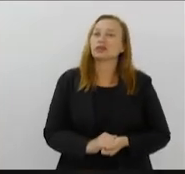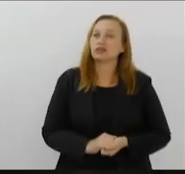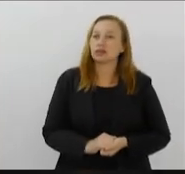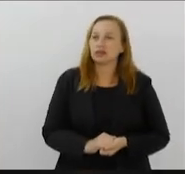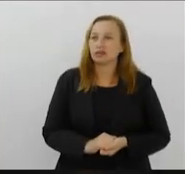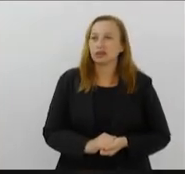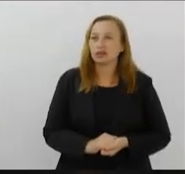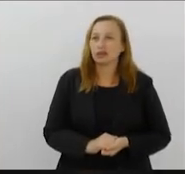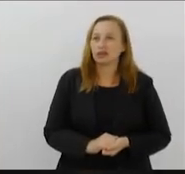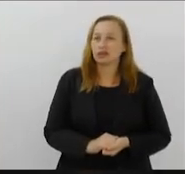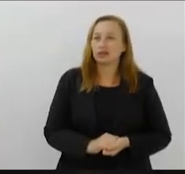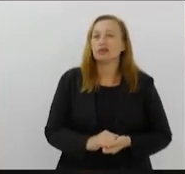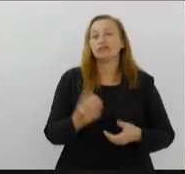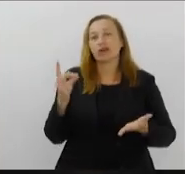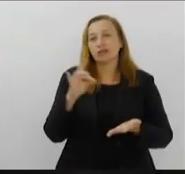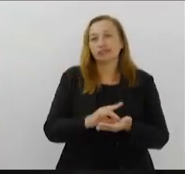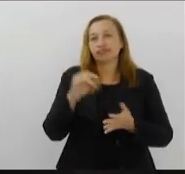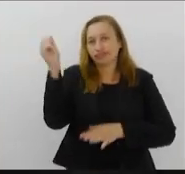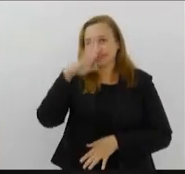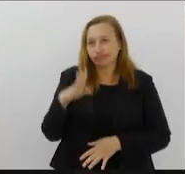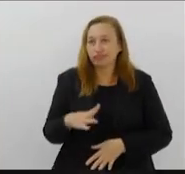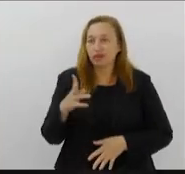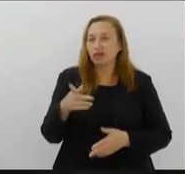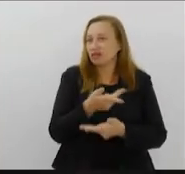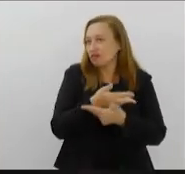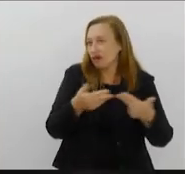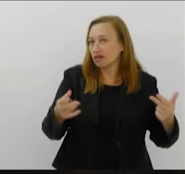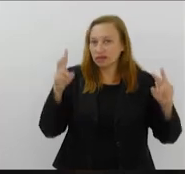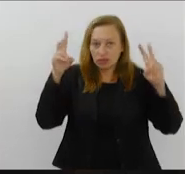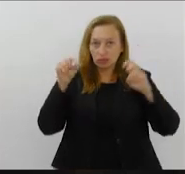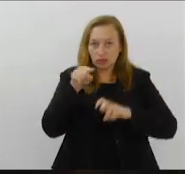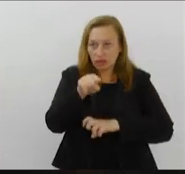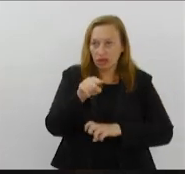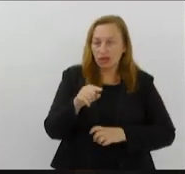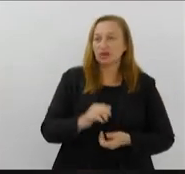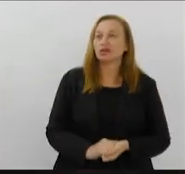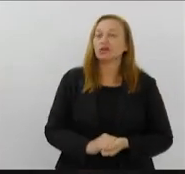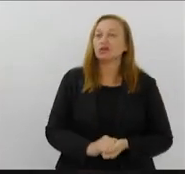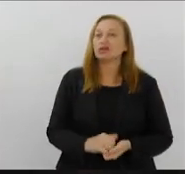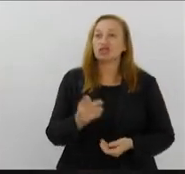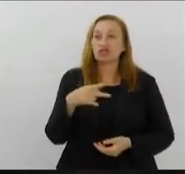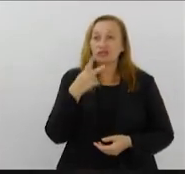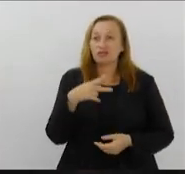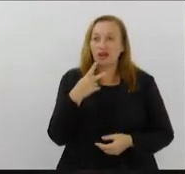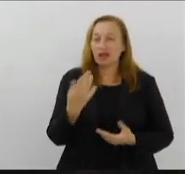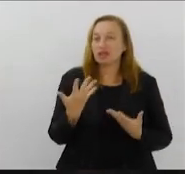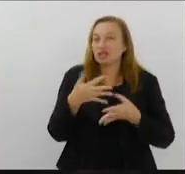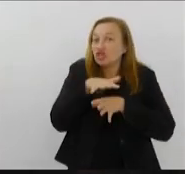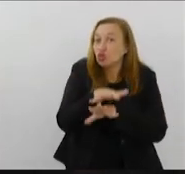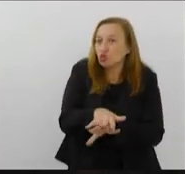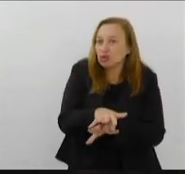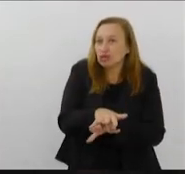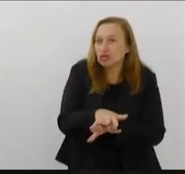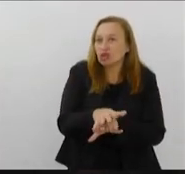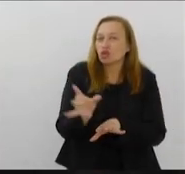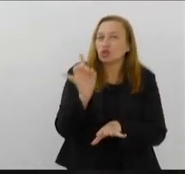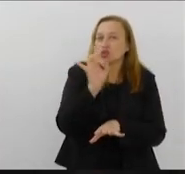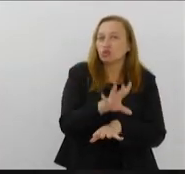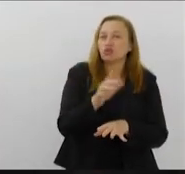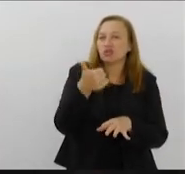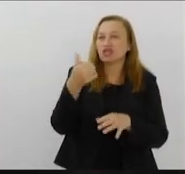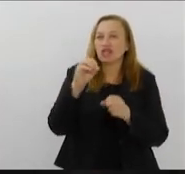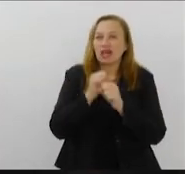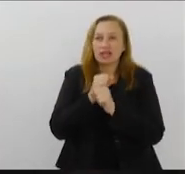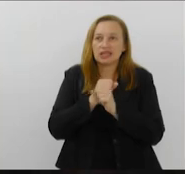e uma questão para a realidade do Brasil, né, fala sobre vários assuntos lá. E quando a gente fala desse termo de inclusão, nos últimos 10 anos,